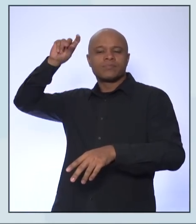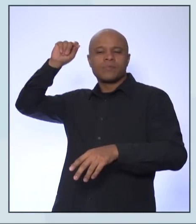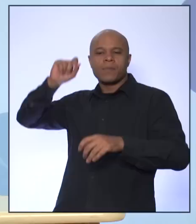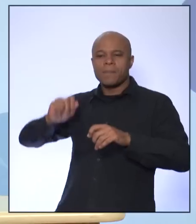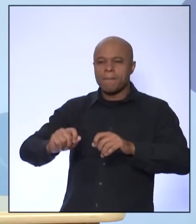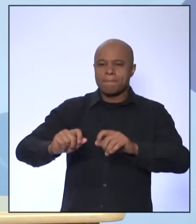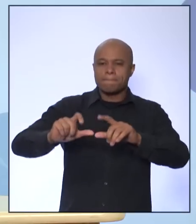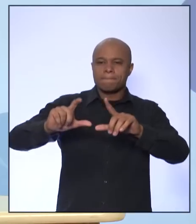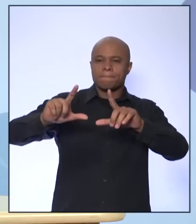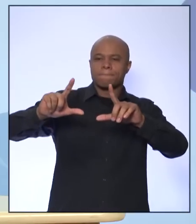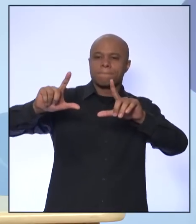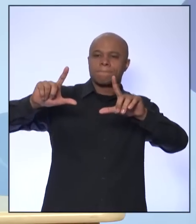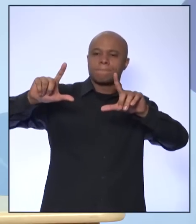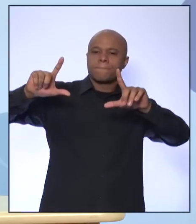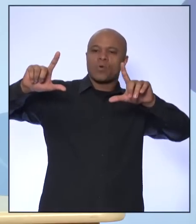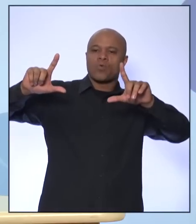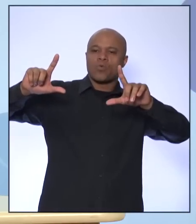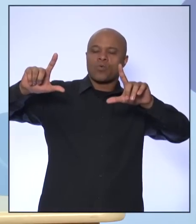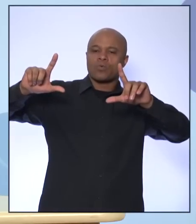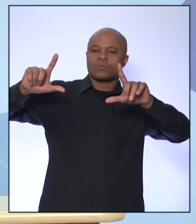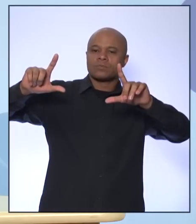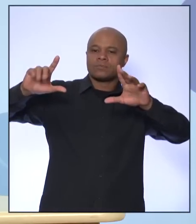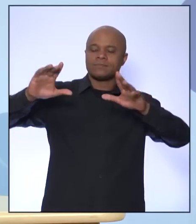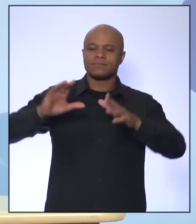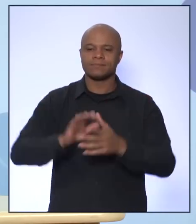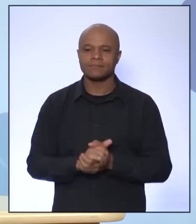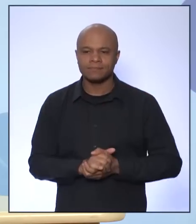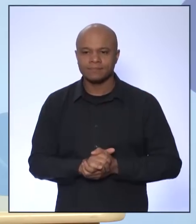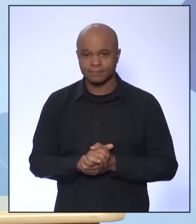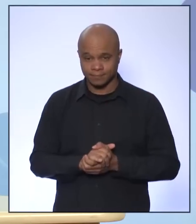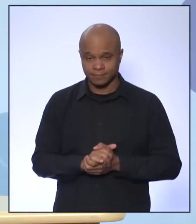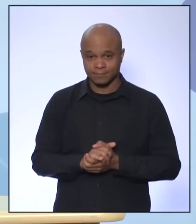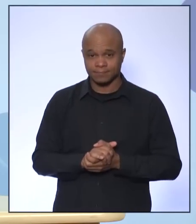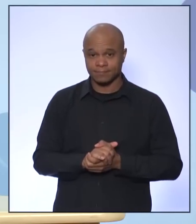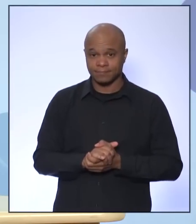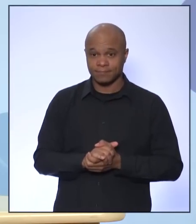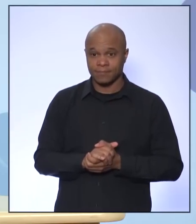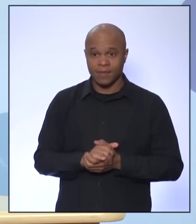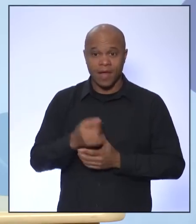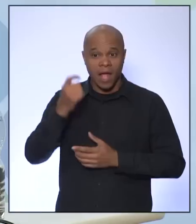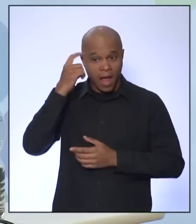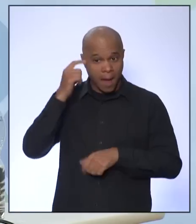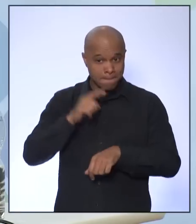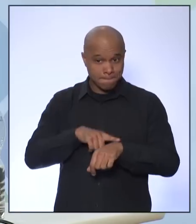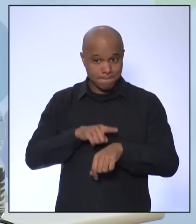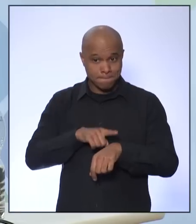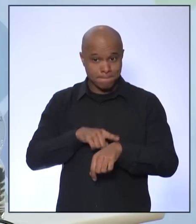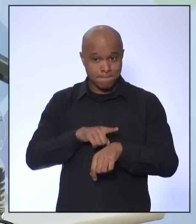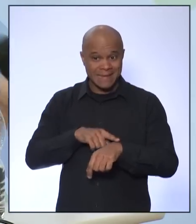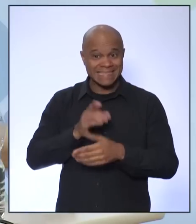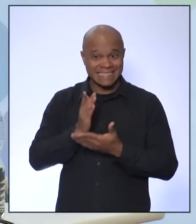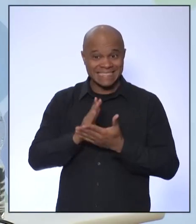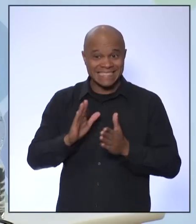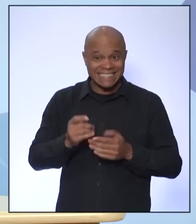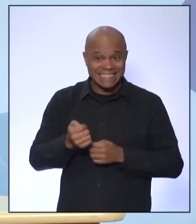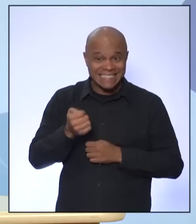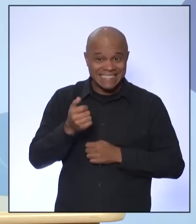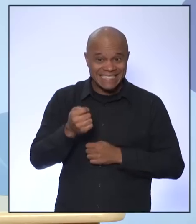está bem? Eu vou passar aqui mais uma tela. Então, Acho que temos pouco tempo. Pouco tempo, né? É isso que vocês verão,